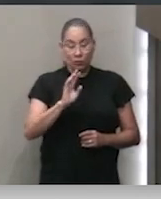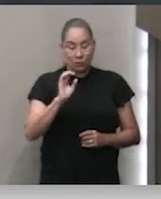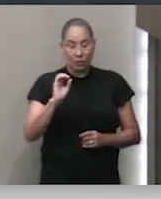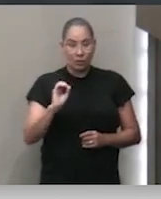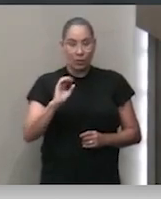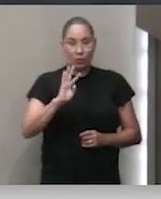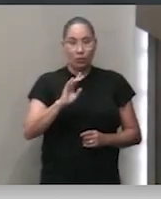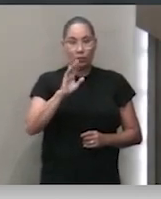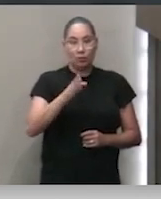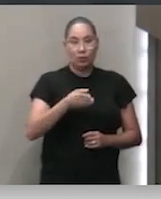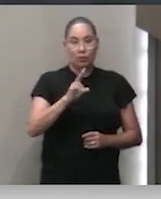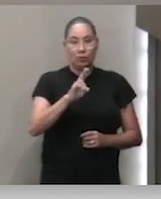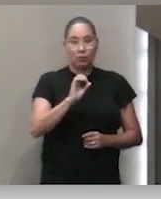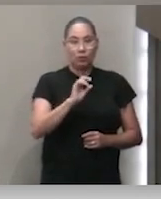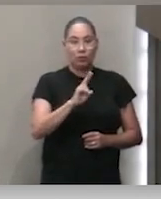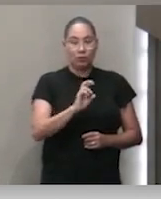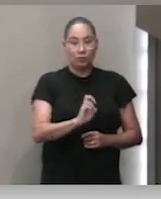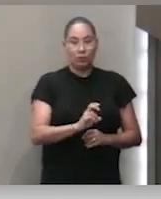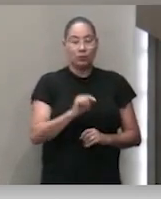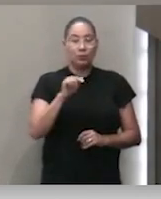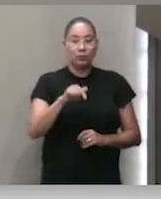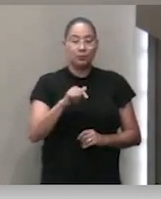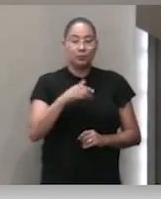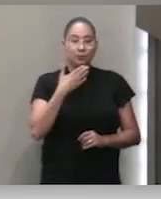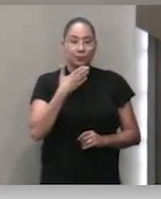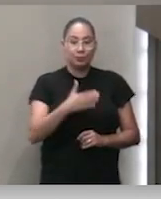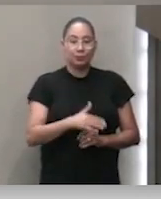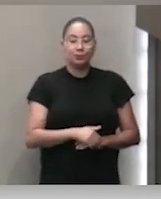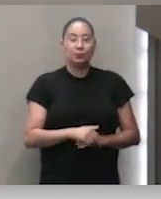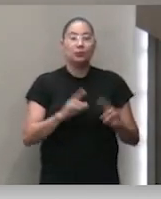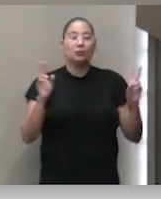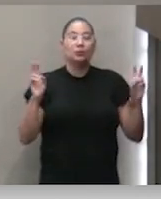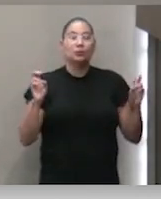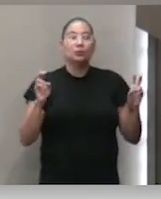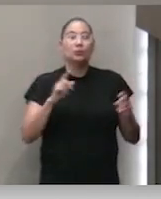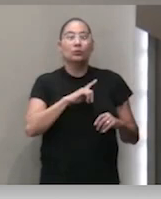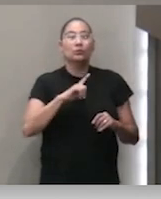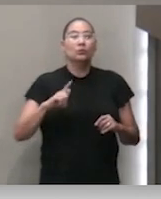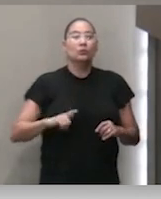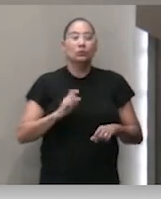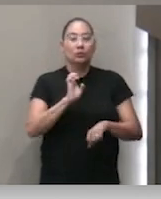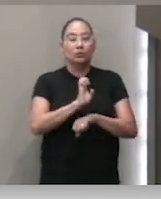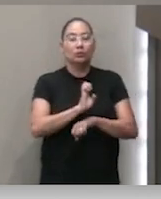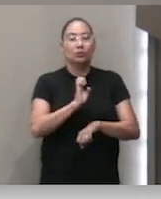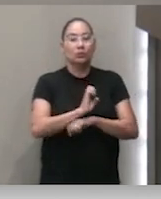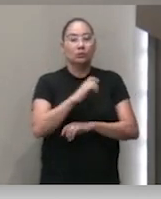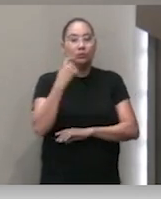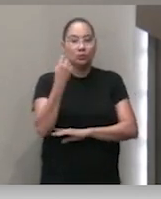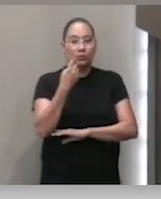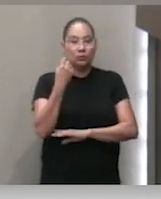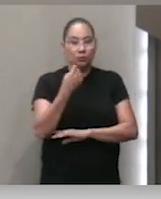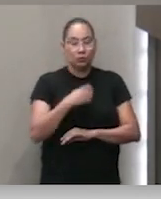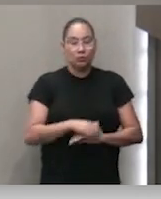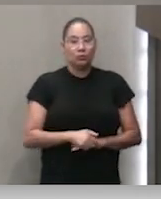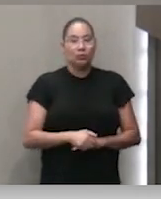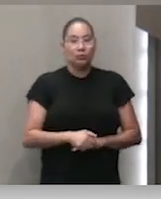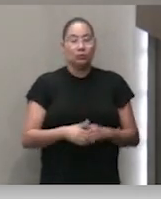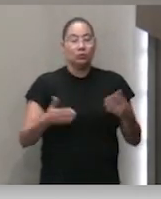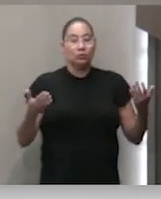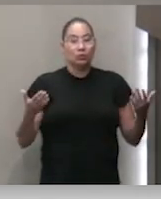Rafael. Senhores, essa moção refere diretamente ao governo do estado do Rio Grande do Sul, onde